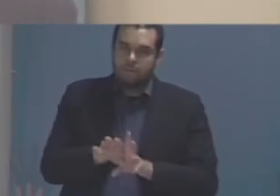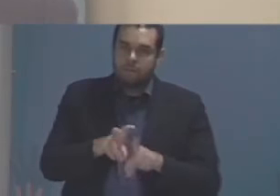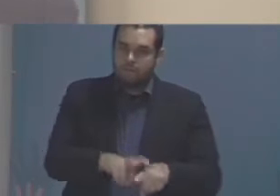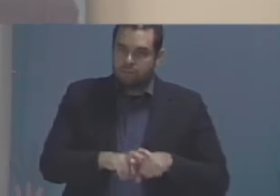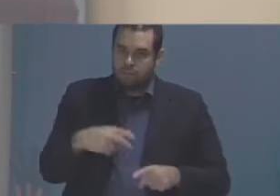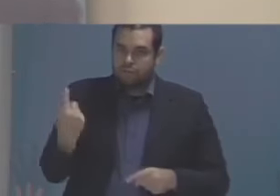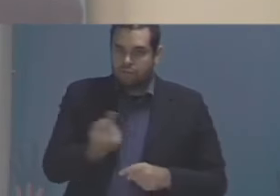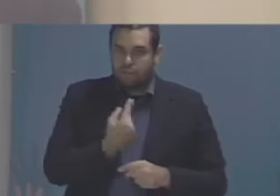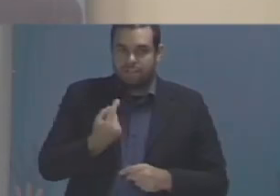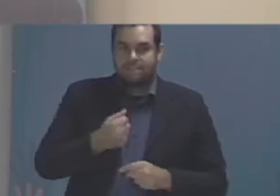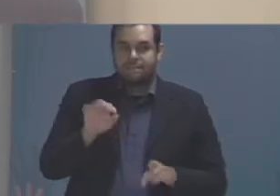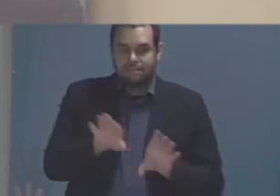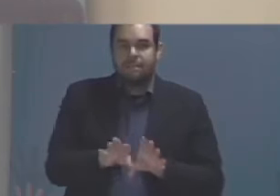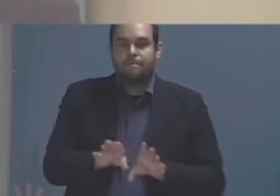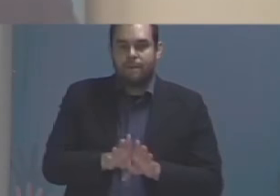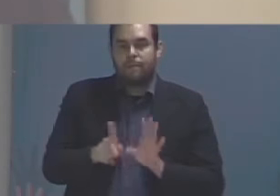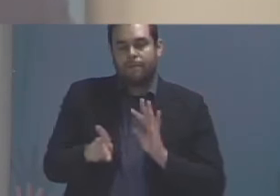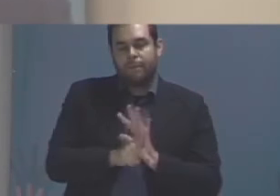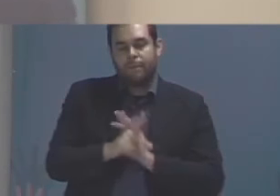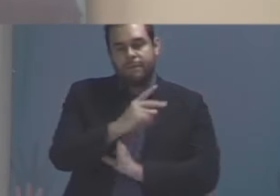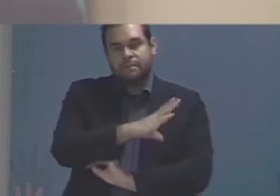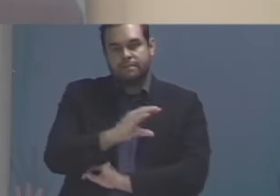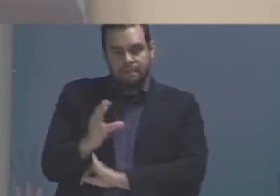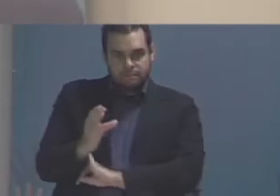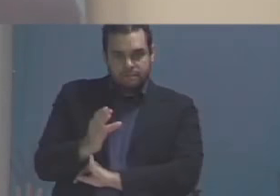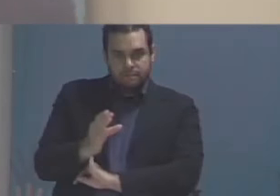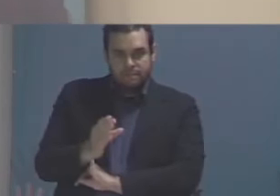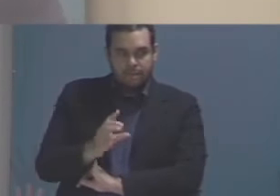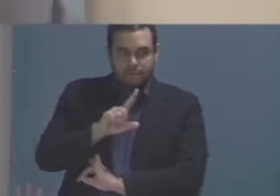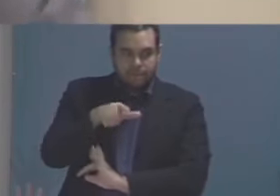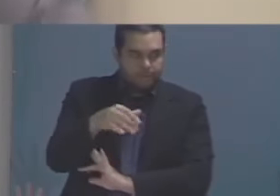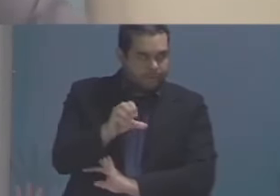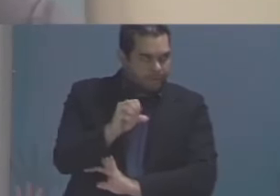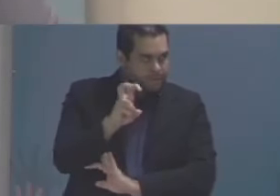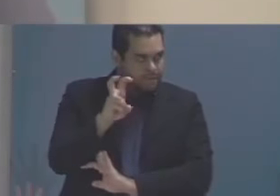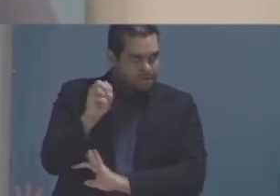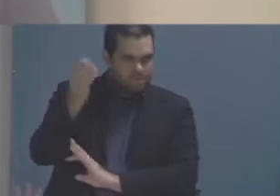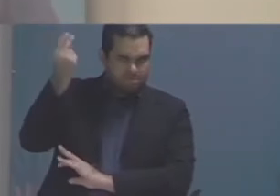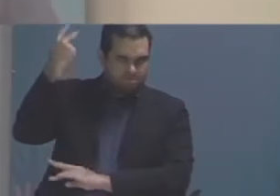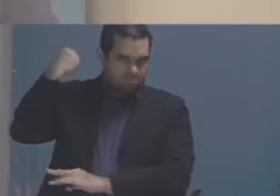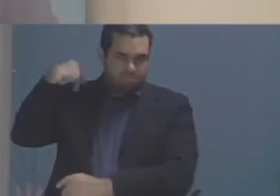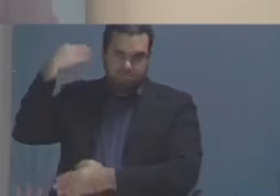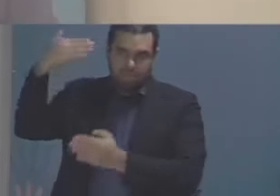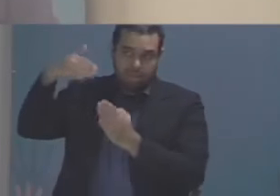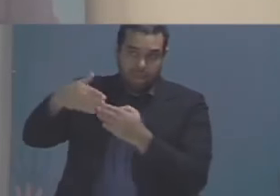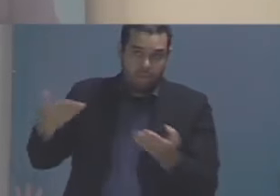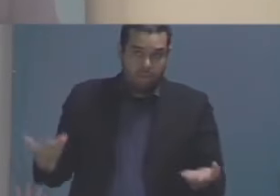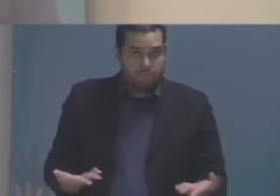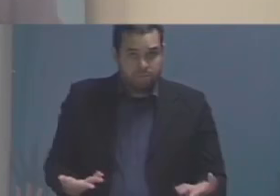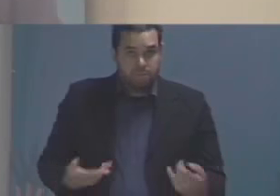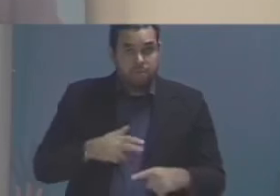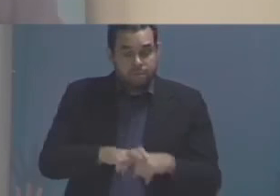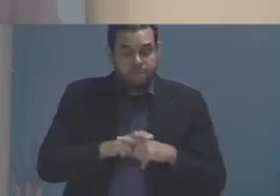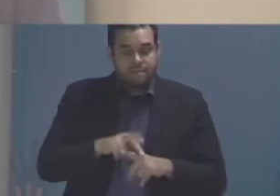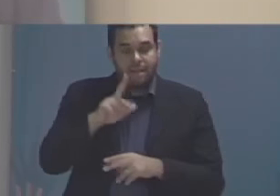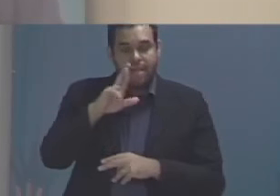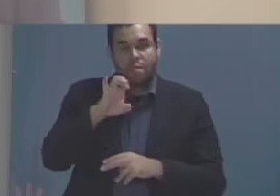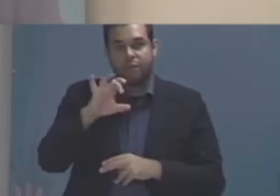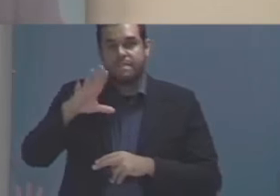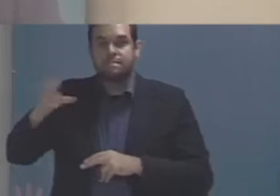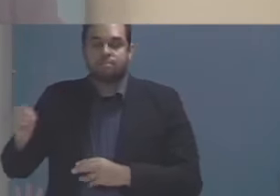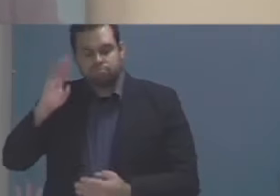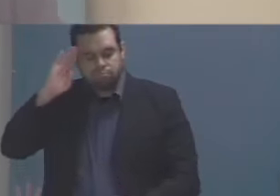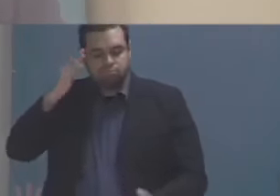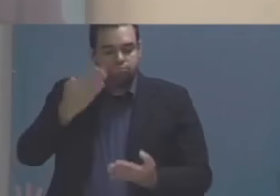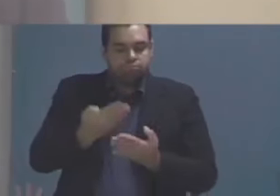capacidade minêmica é 7, mais ou menos 2, desde 1970. Então, a renovação acredita que um novo